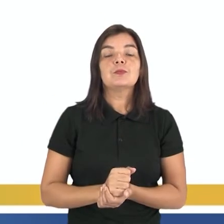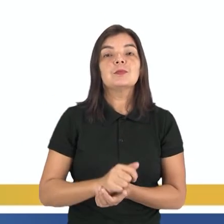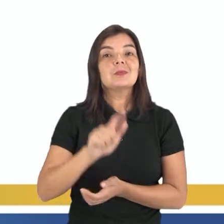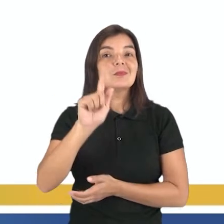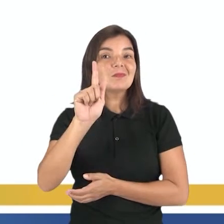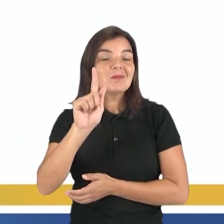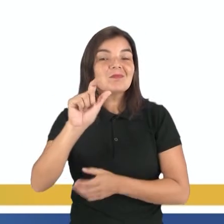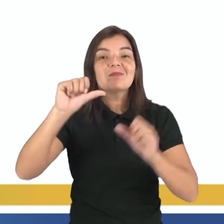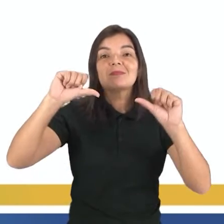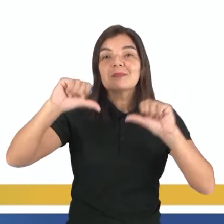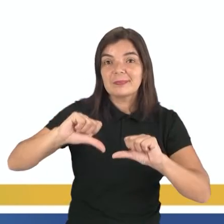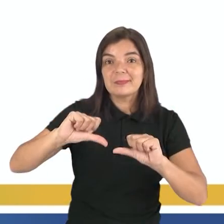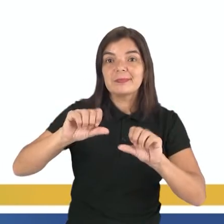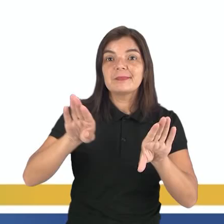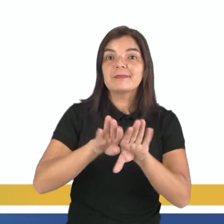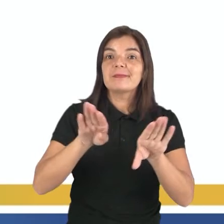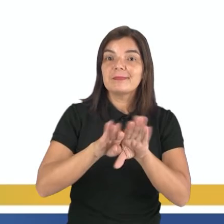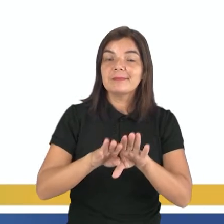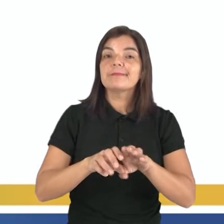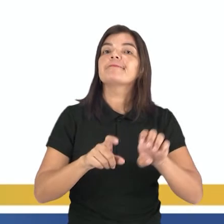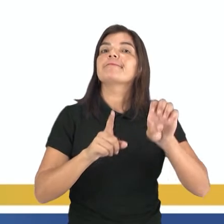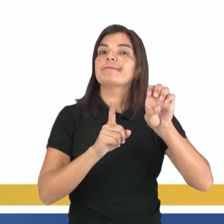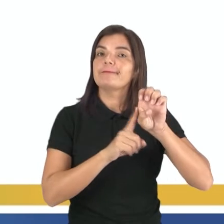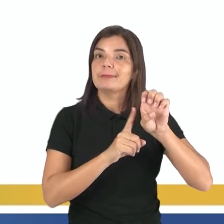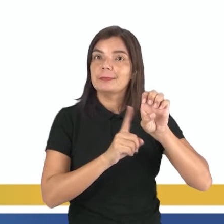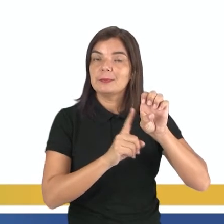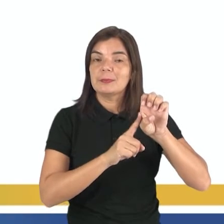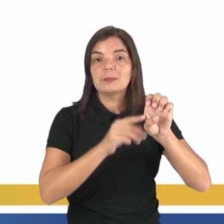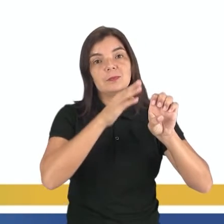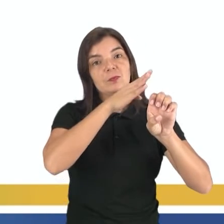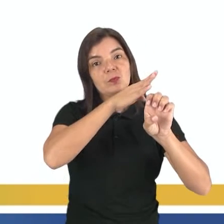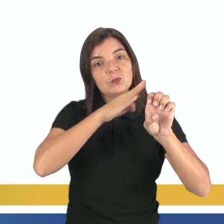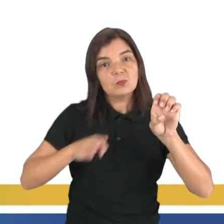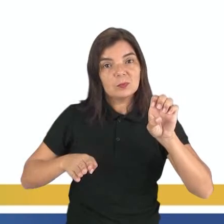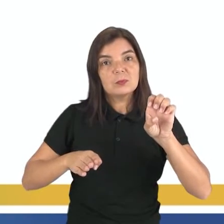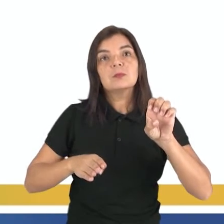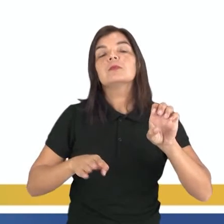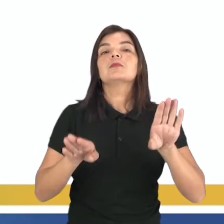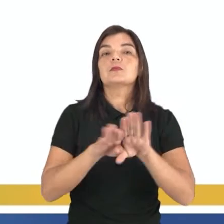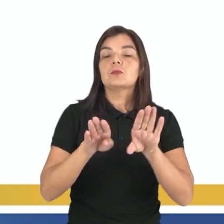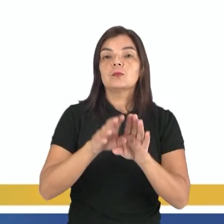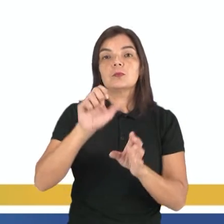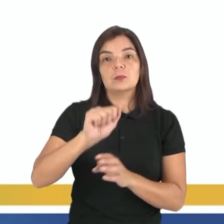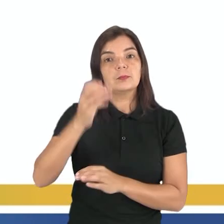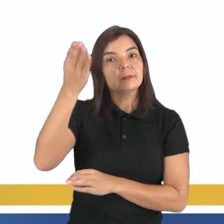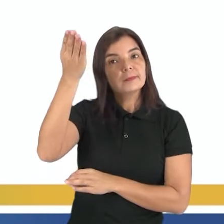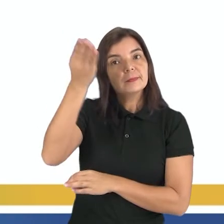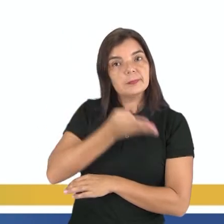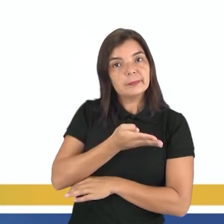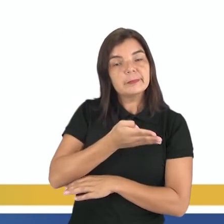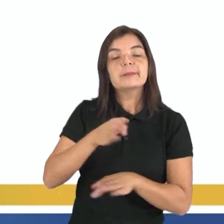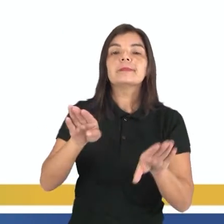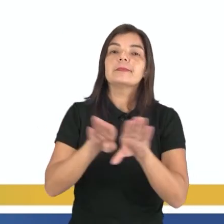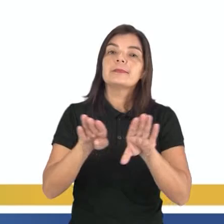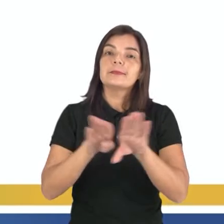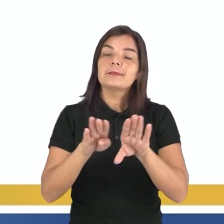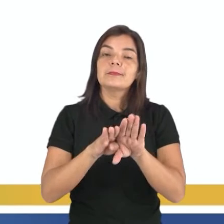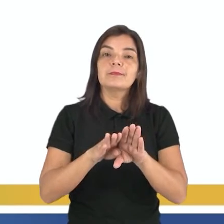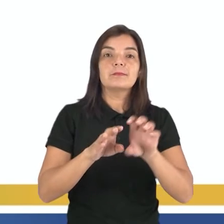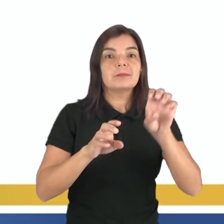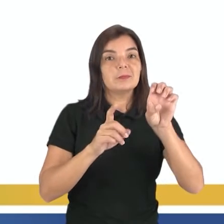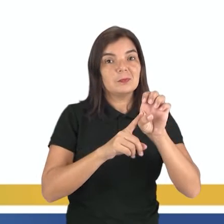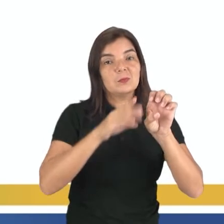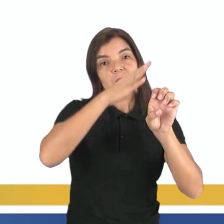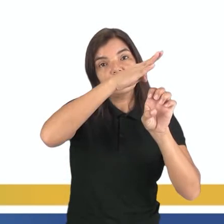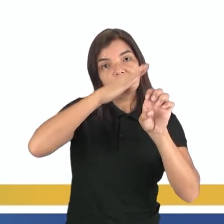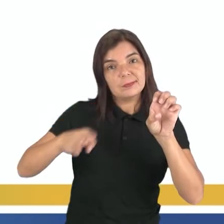g era negativo, então a inclinação é para a esquerda. Então, quando o valor de a é positivo, inclinação para a direita. Quando o valor de